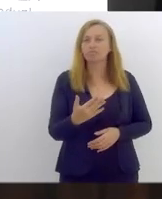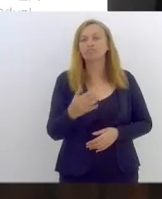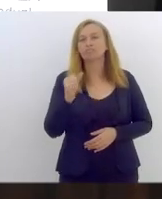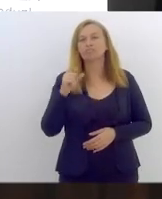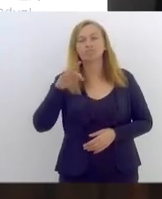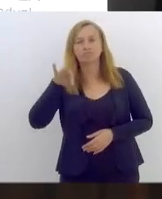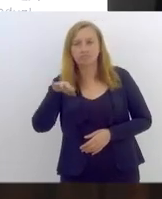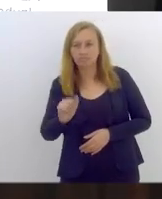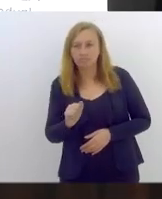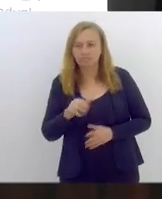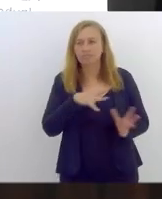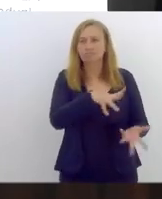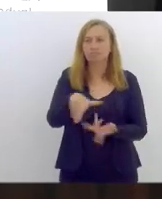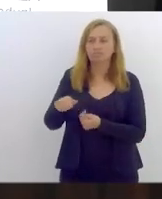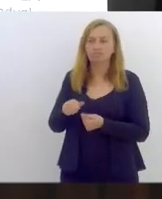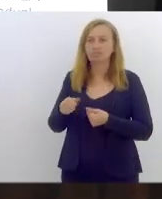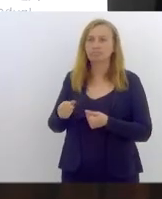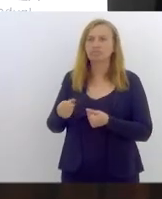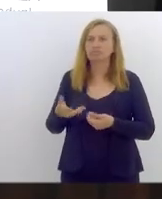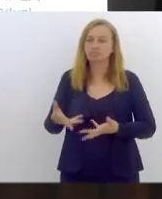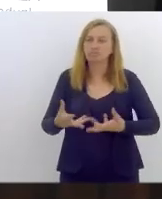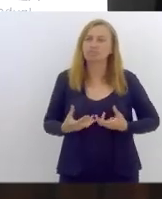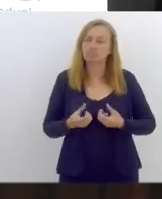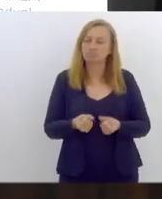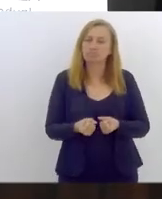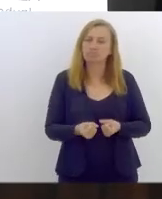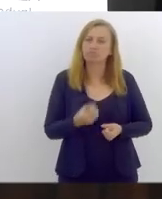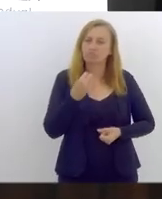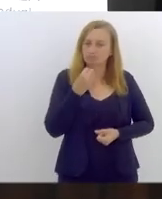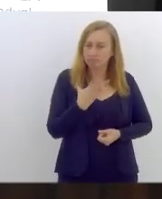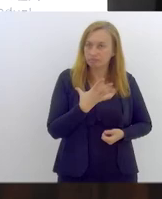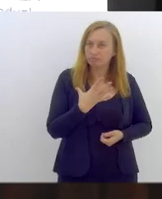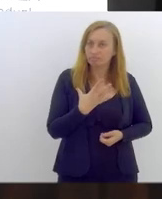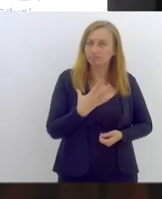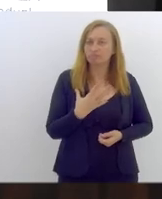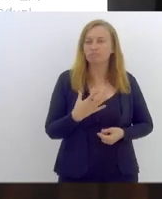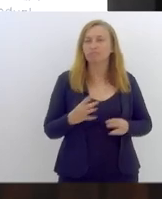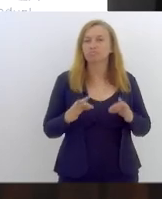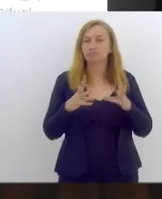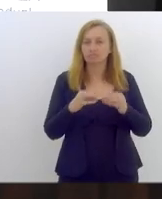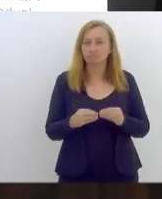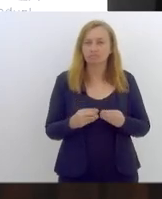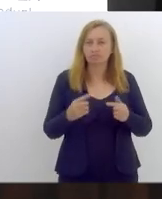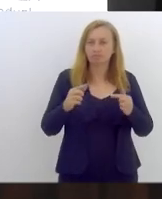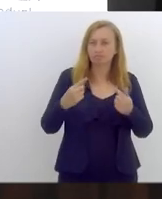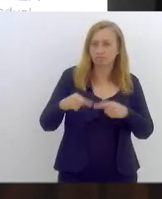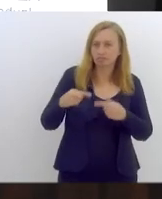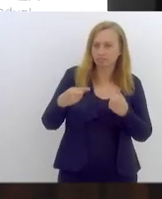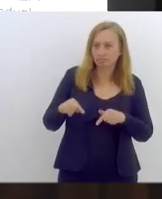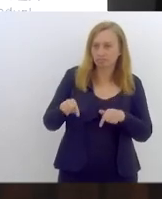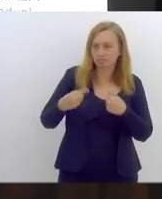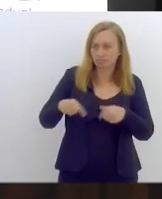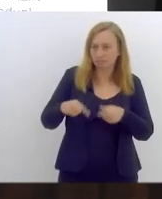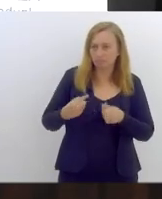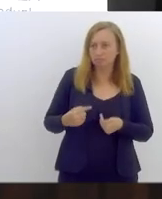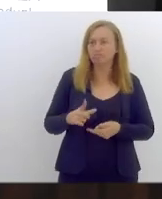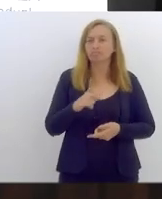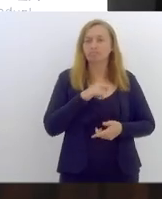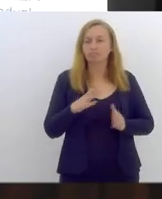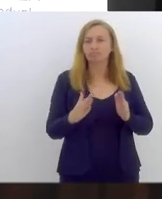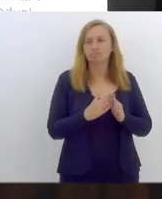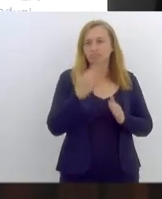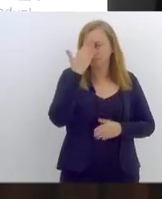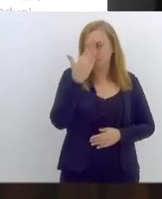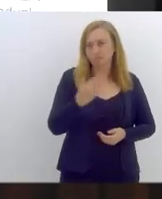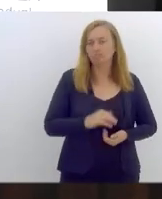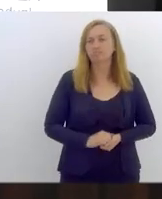Anistia Internacional por ter nos acolhido tão prontamente diante de tanta perseguição que nós sofremos dentro dessa casa. Muito